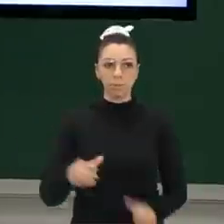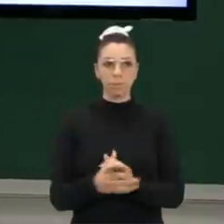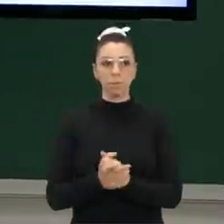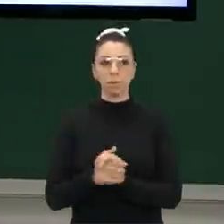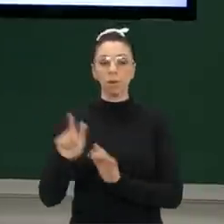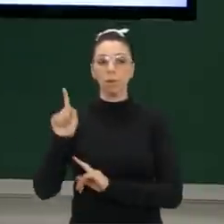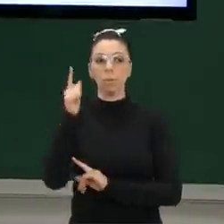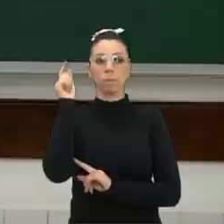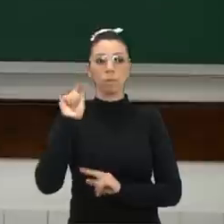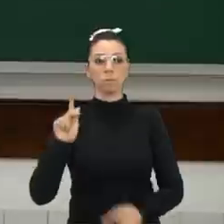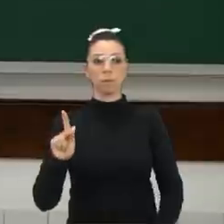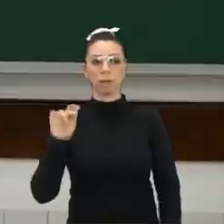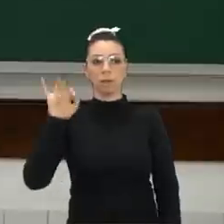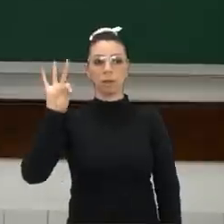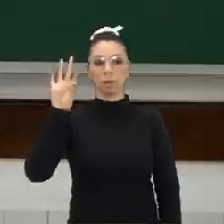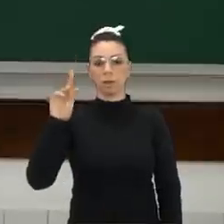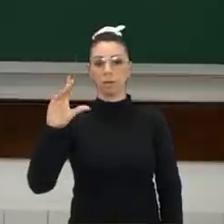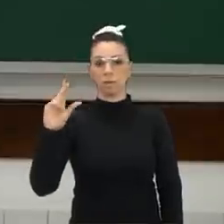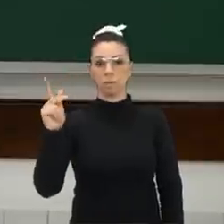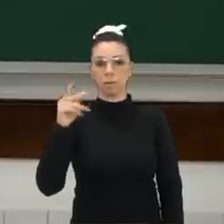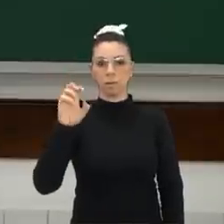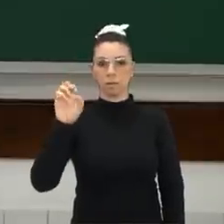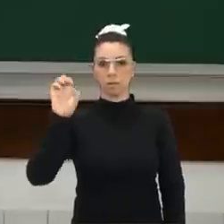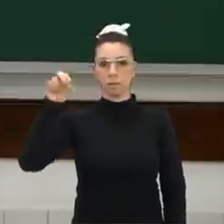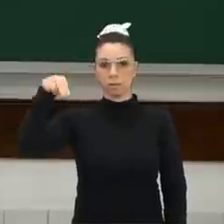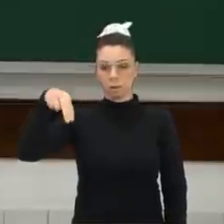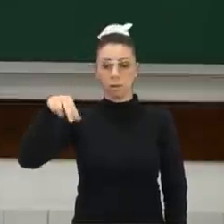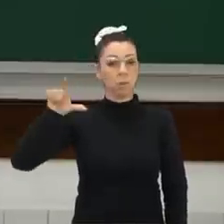bem? Vamos a mais um